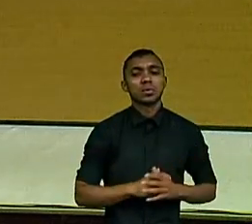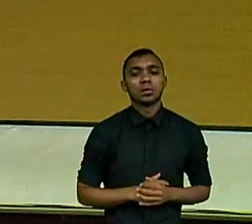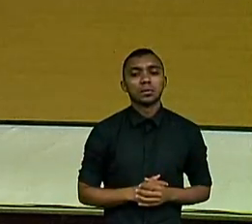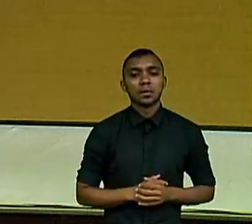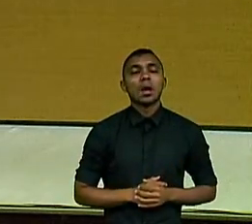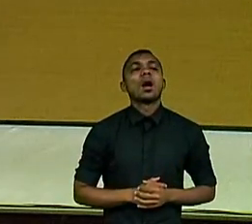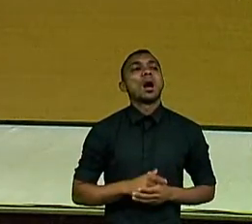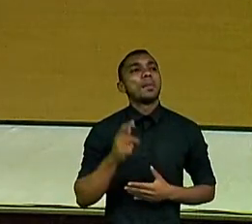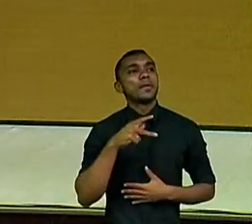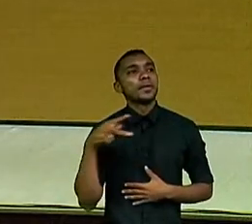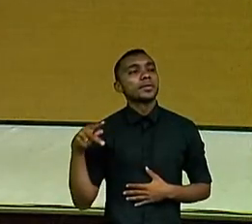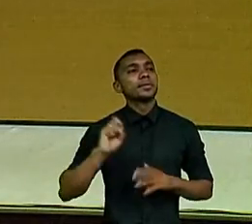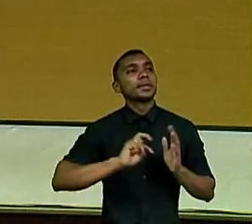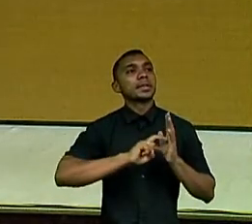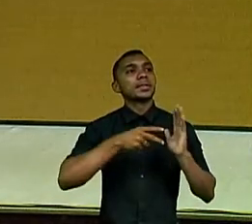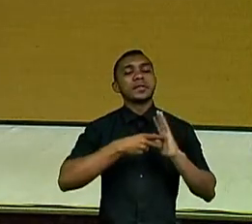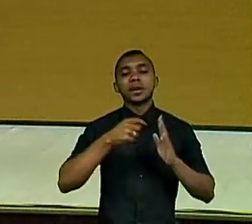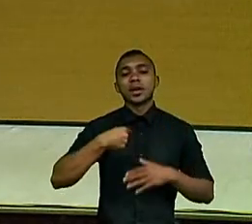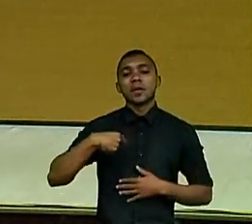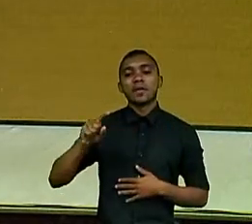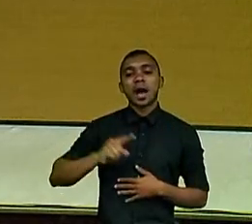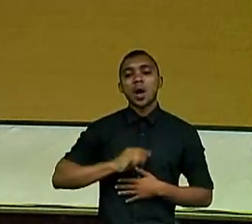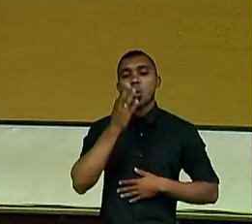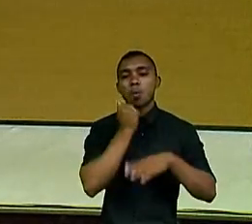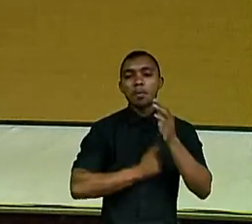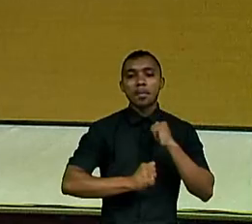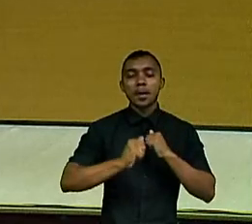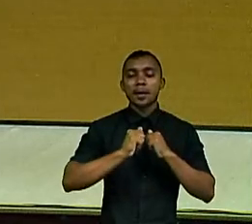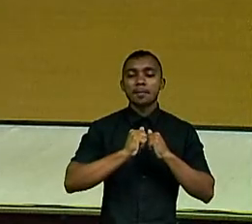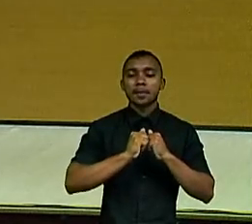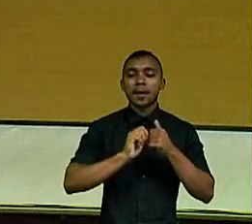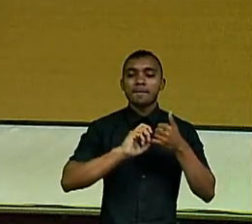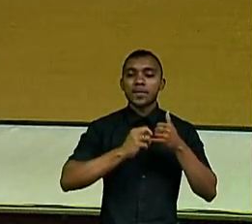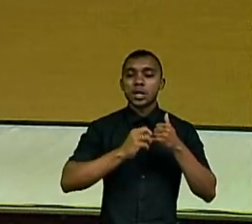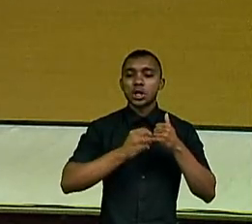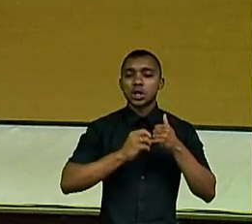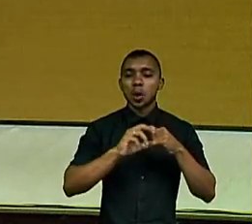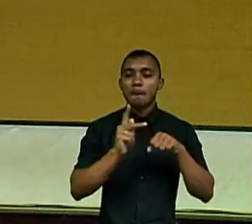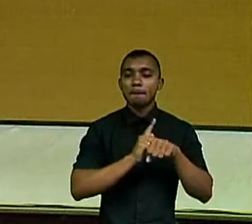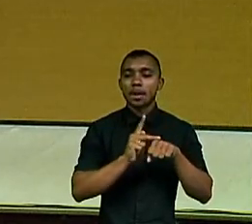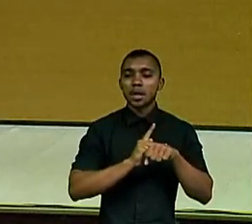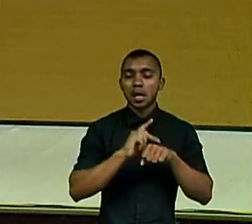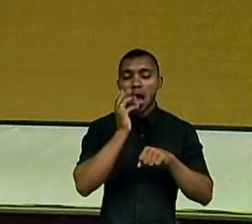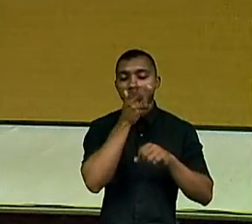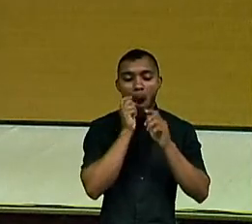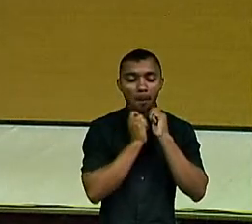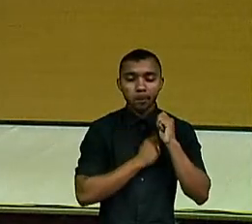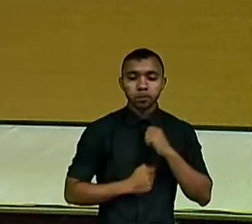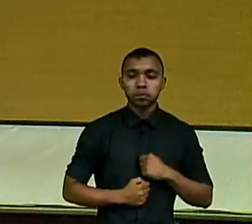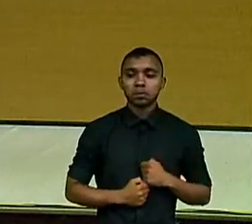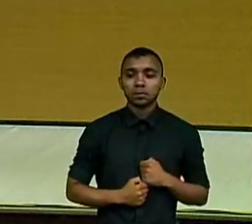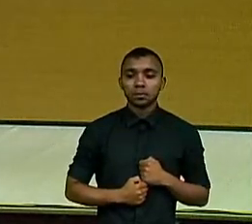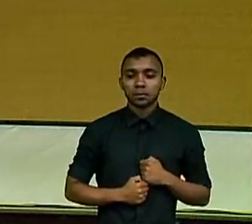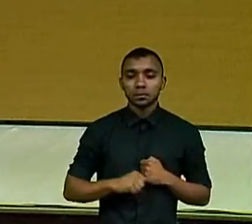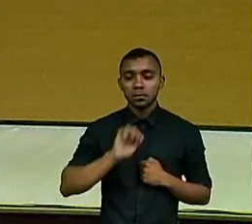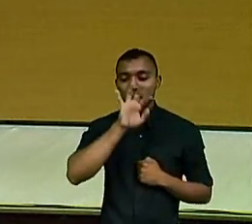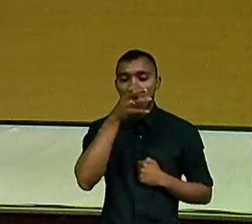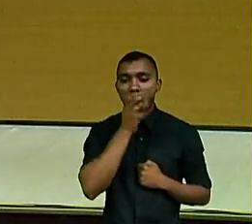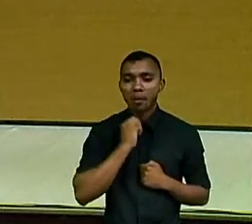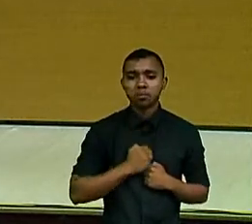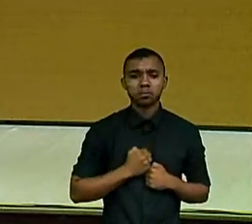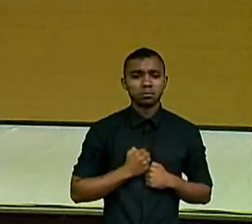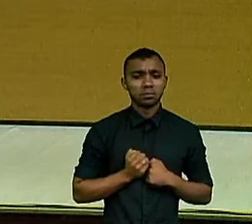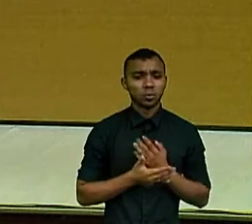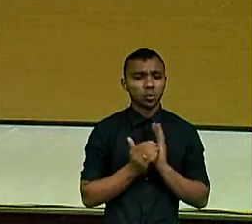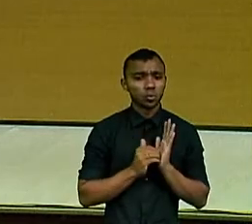se eu for comer uma feijoada hoje aí desce para barriga as reações Claro por isso